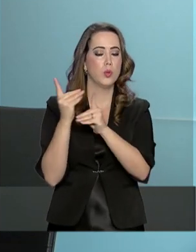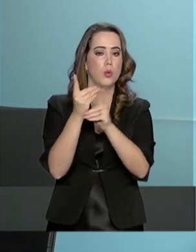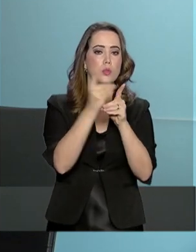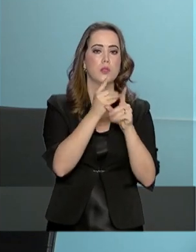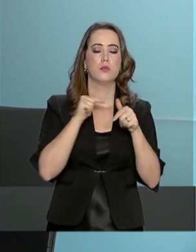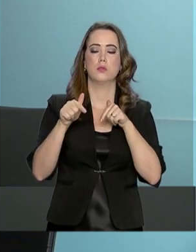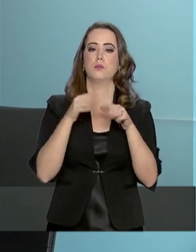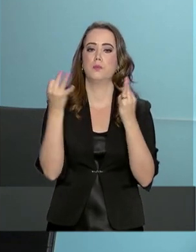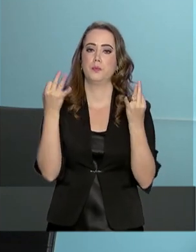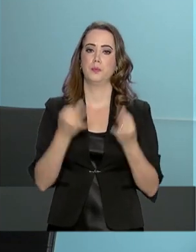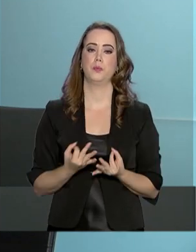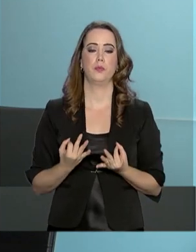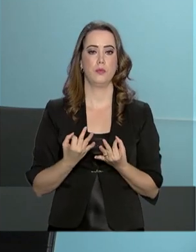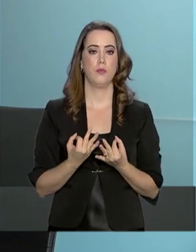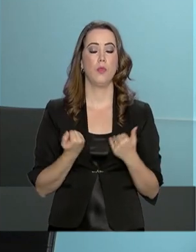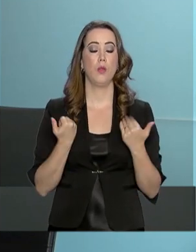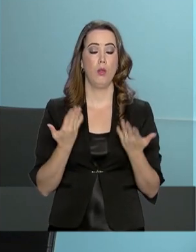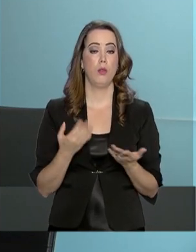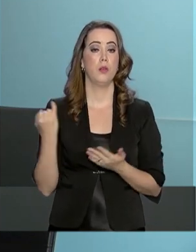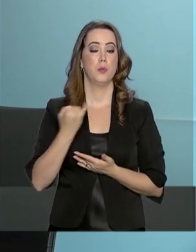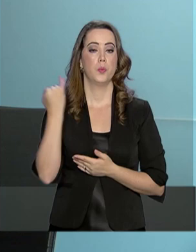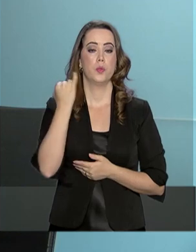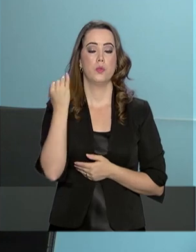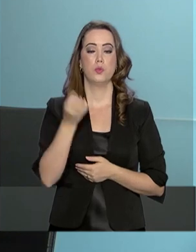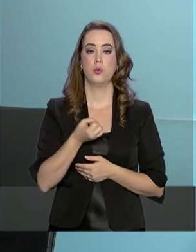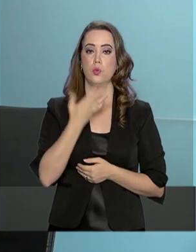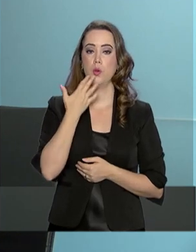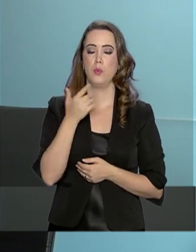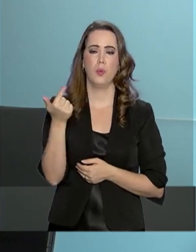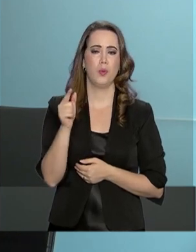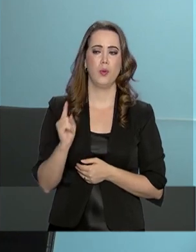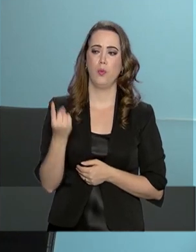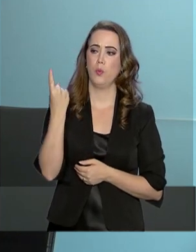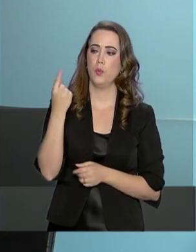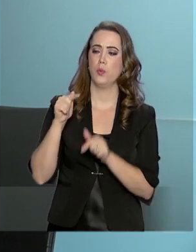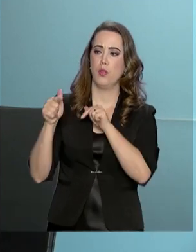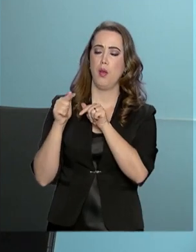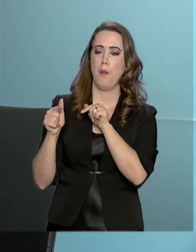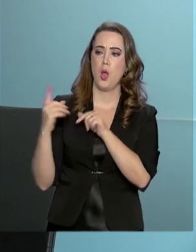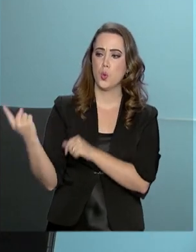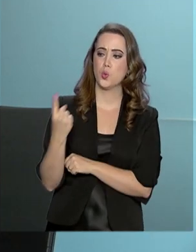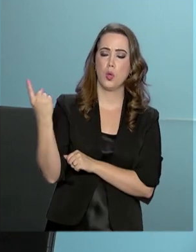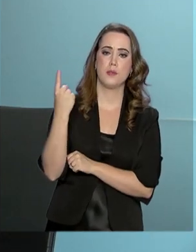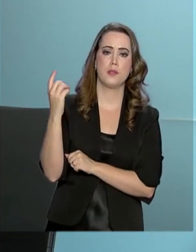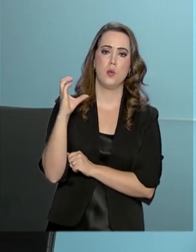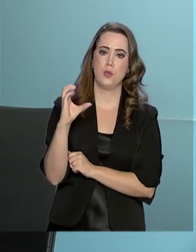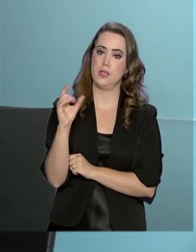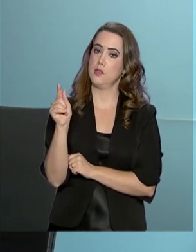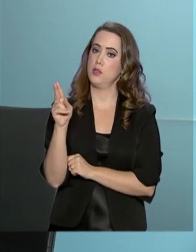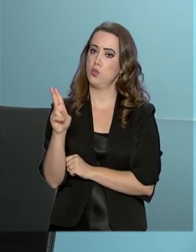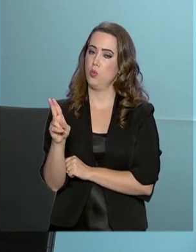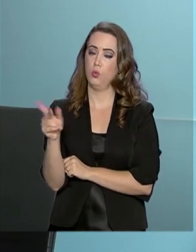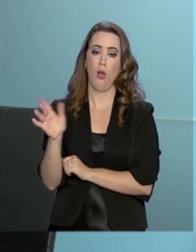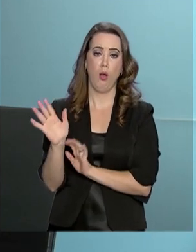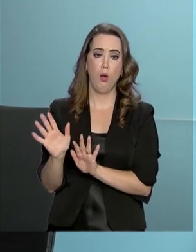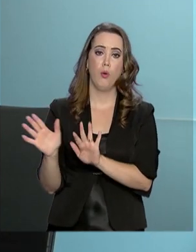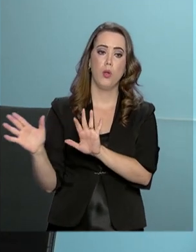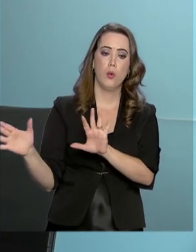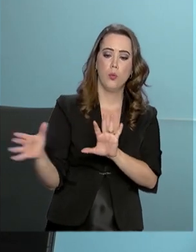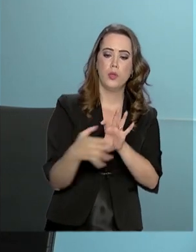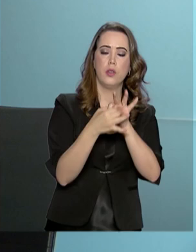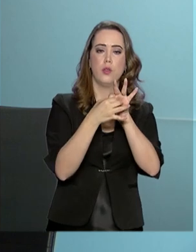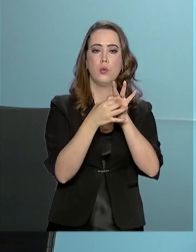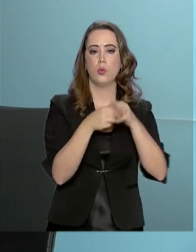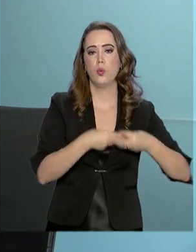efetivas. E aí, ele é muito bom porque não é uma ação isolada da CGU, é uma ação de um grupo de ministros.